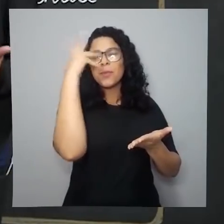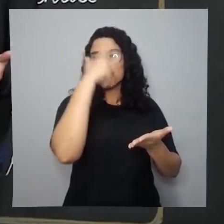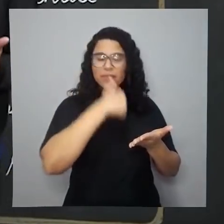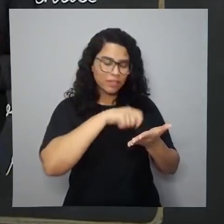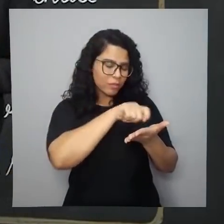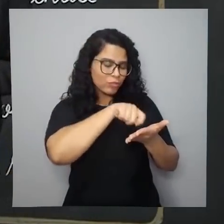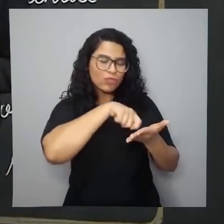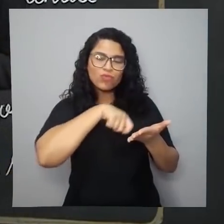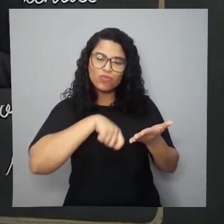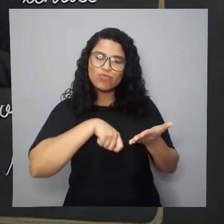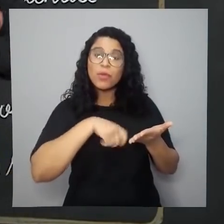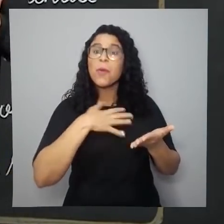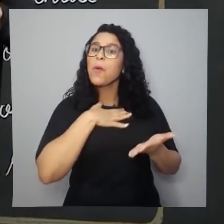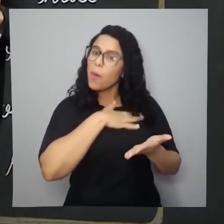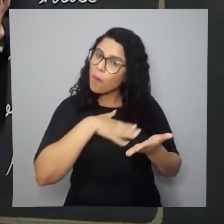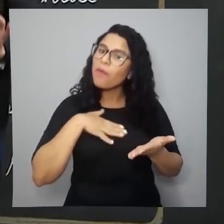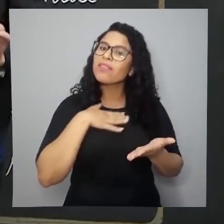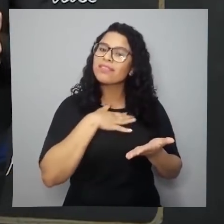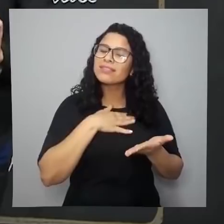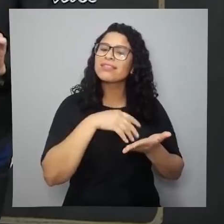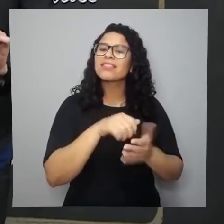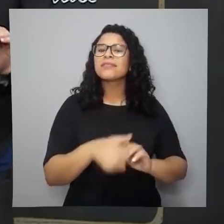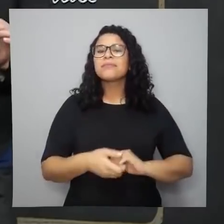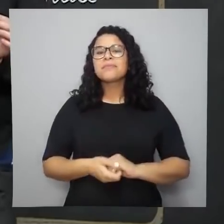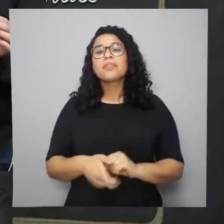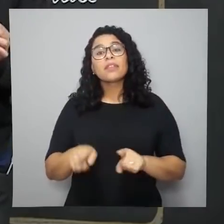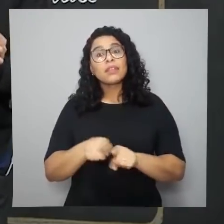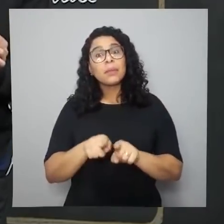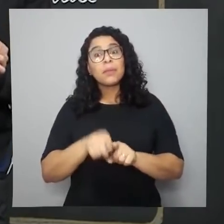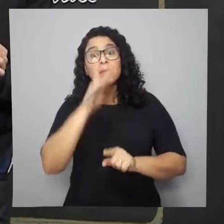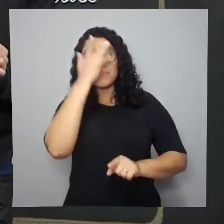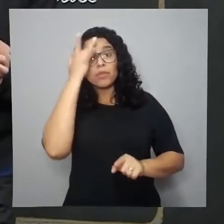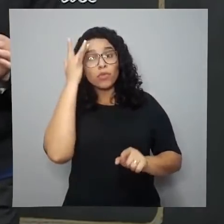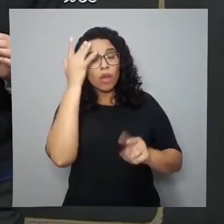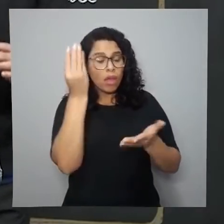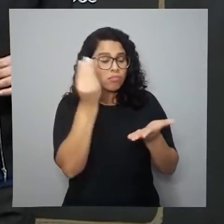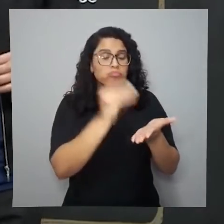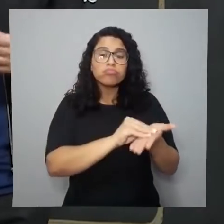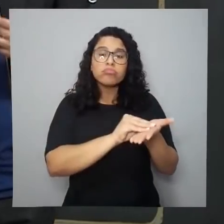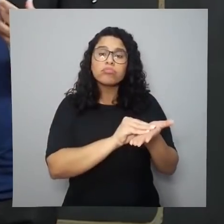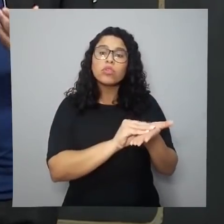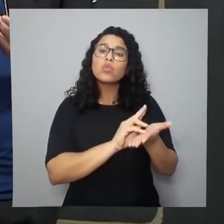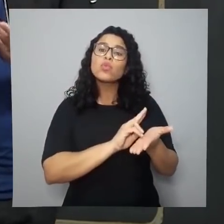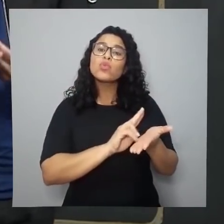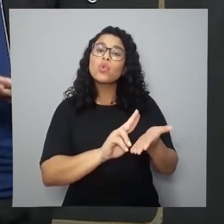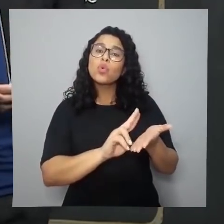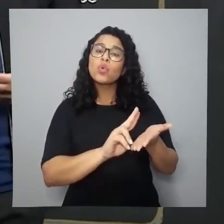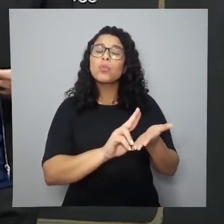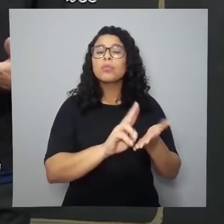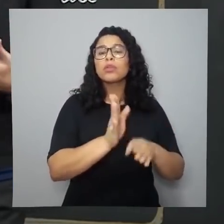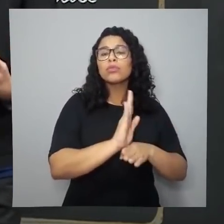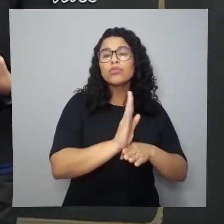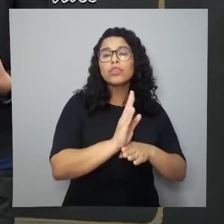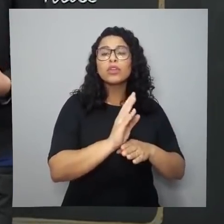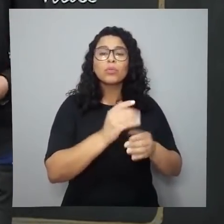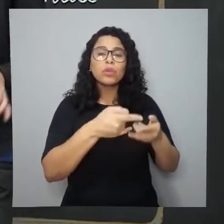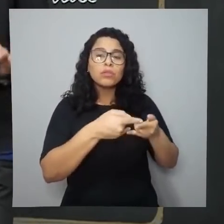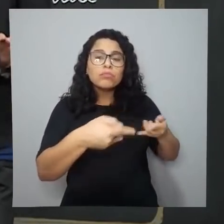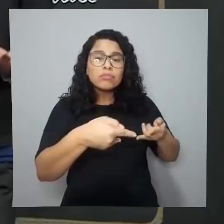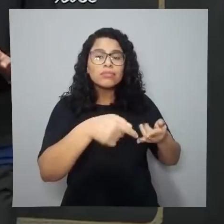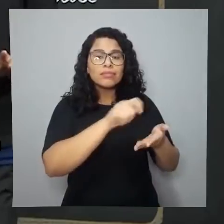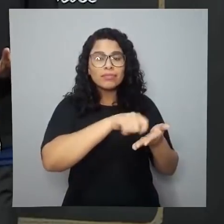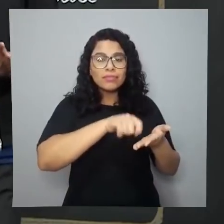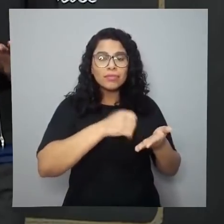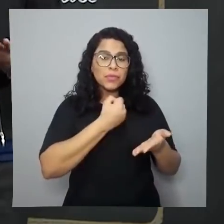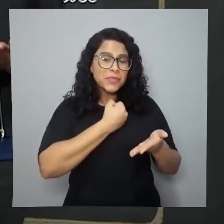colorido especial. Tem gente que gosta de colocar o registro do ingresso, o ticket de uma passagem, para tornar esse diário ainda mais